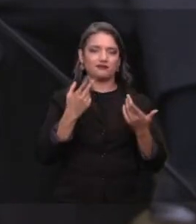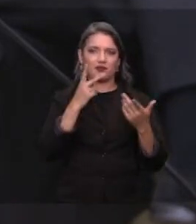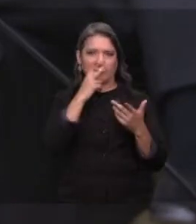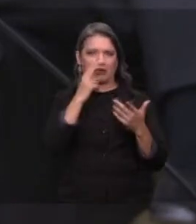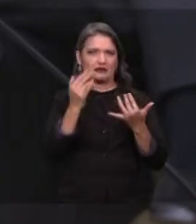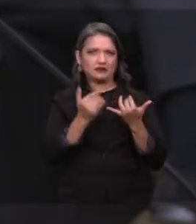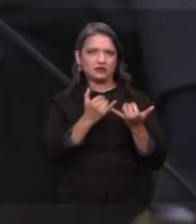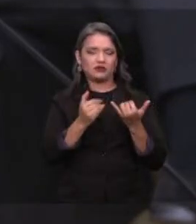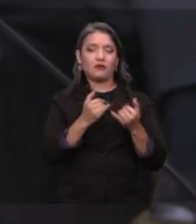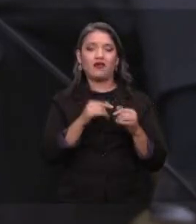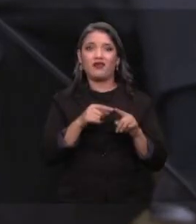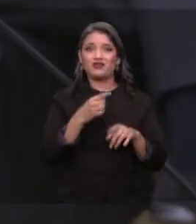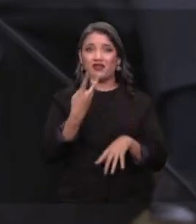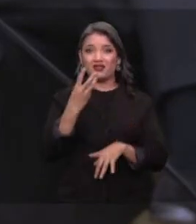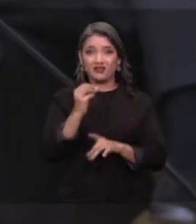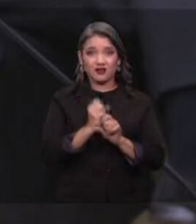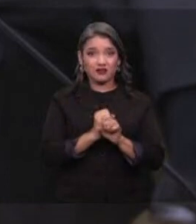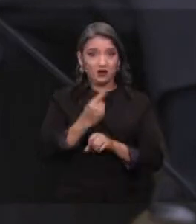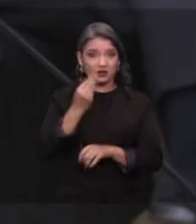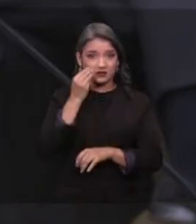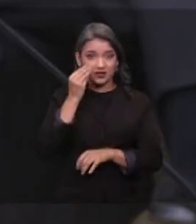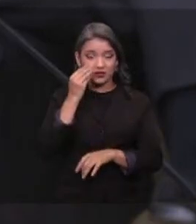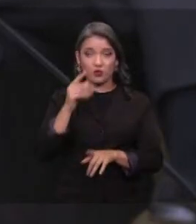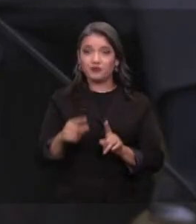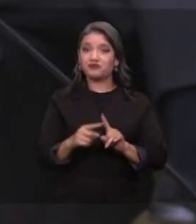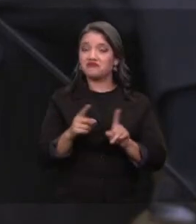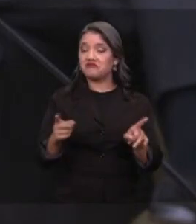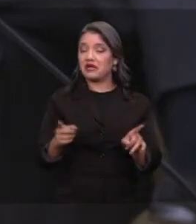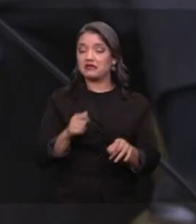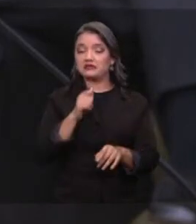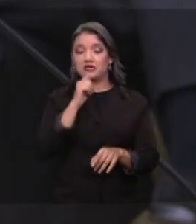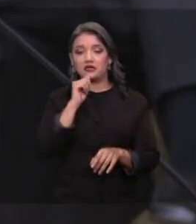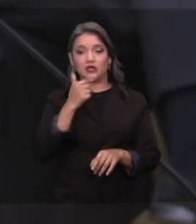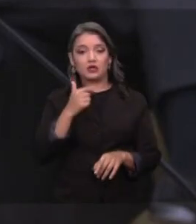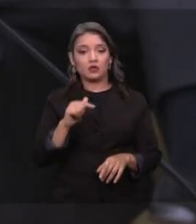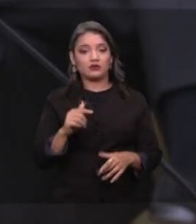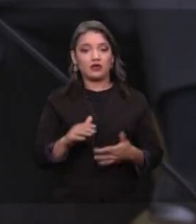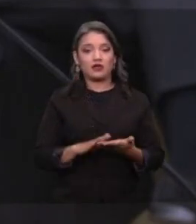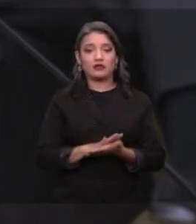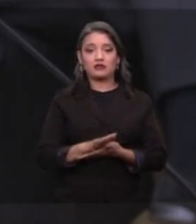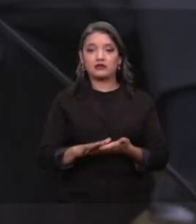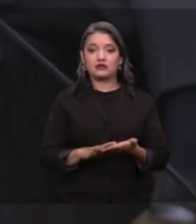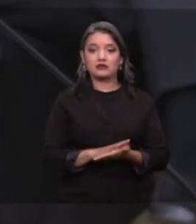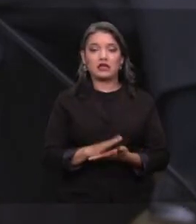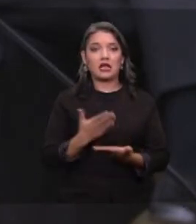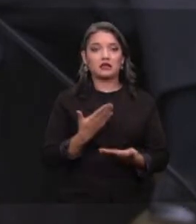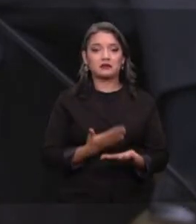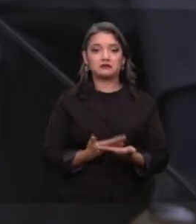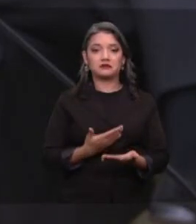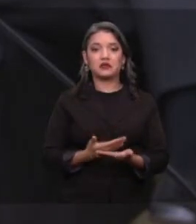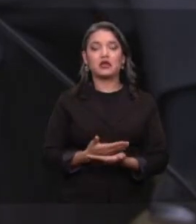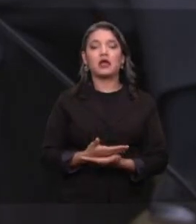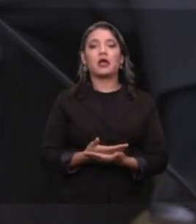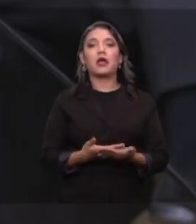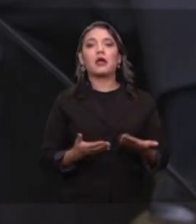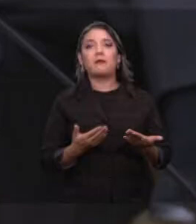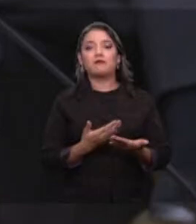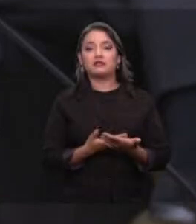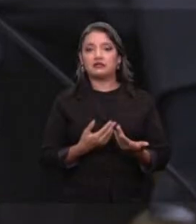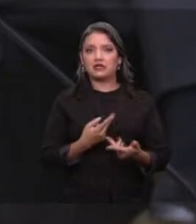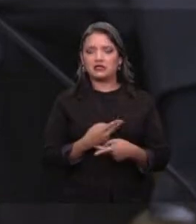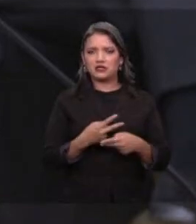anos, não há estudos científicos e parâmetros internacionais que assegurem